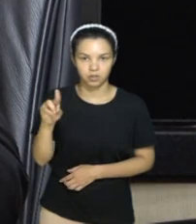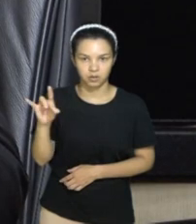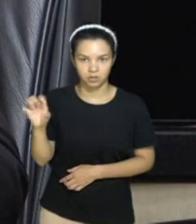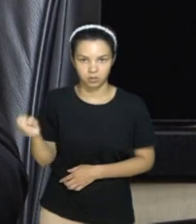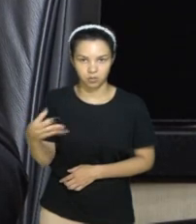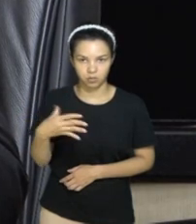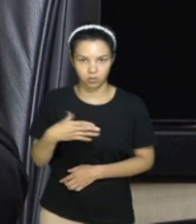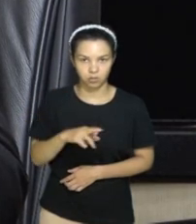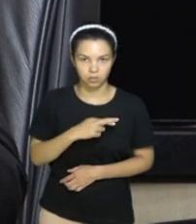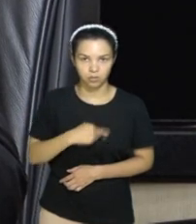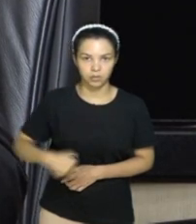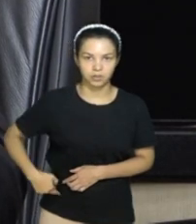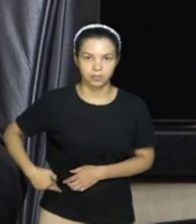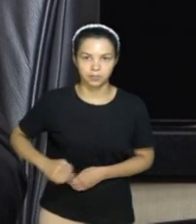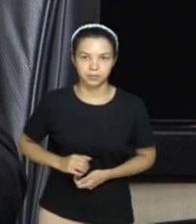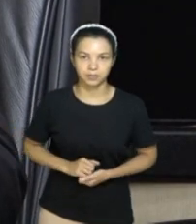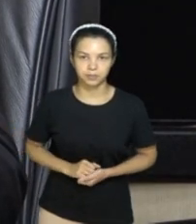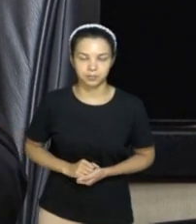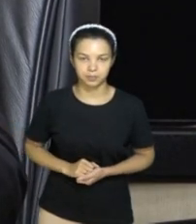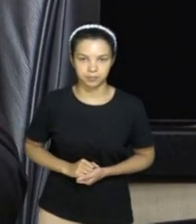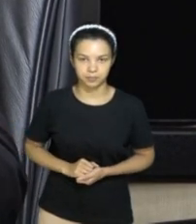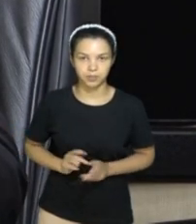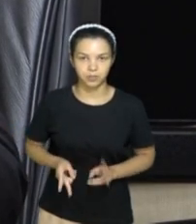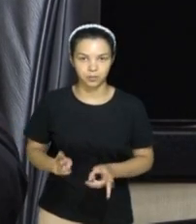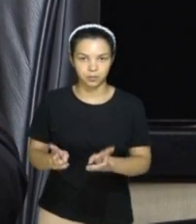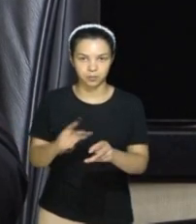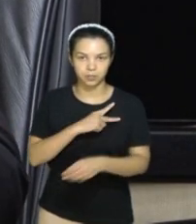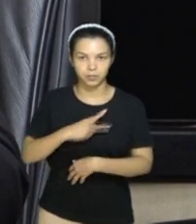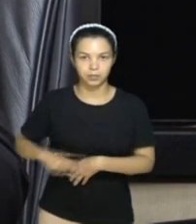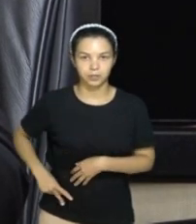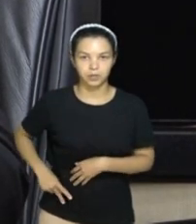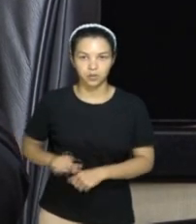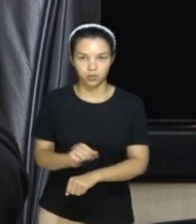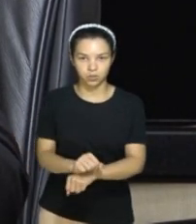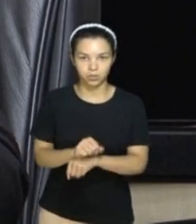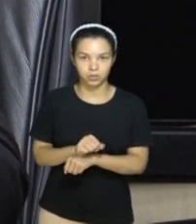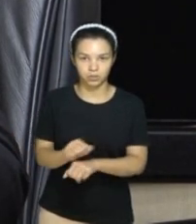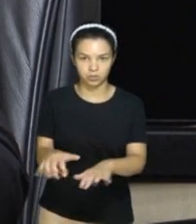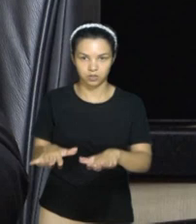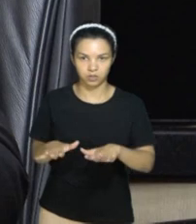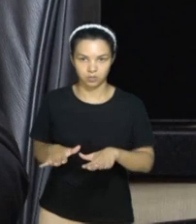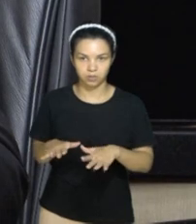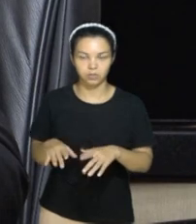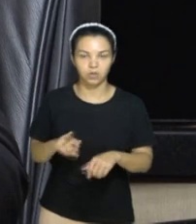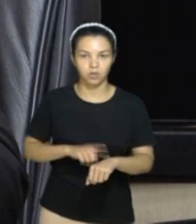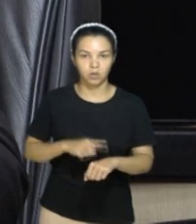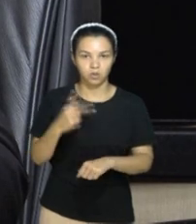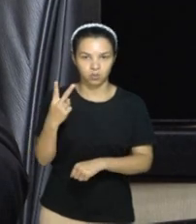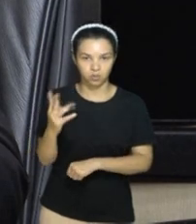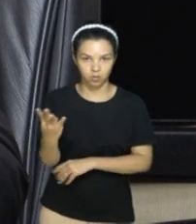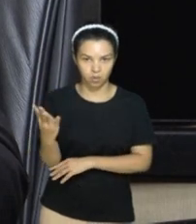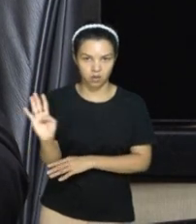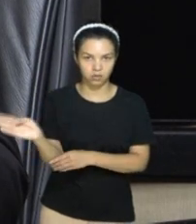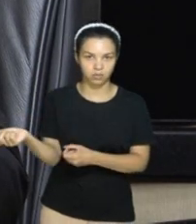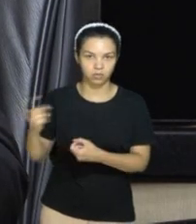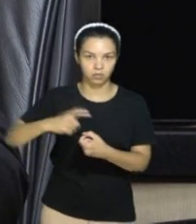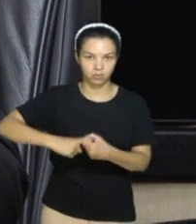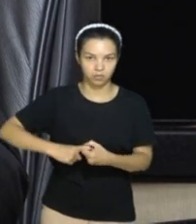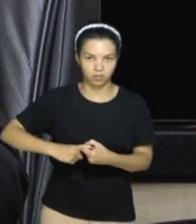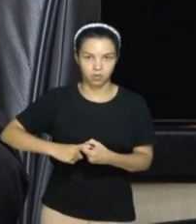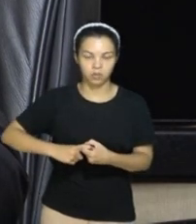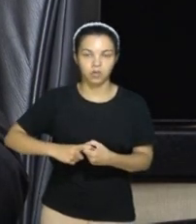contínuo senhor presidente Suspendeu a sessão até às 16 horas reaberta a sessão o senhor presidente adentrou no próximo horário